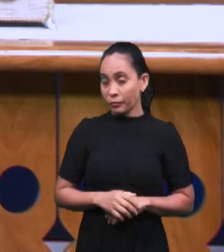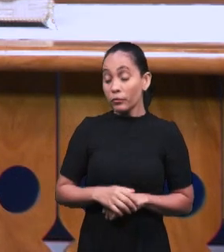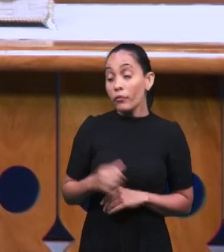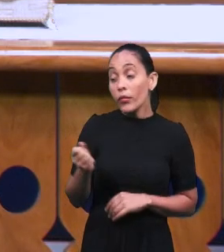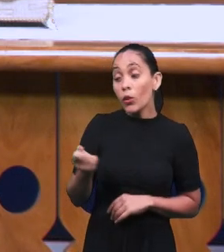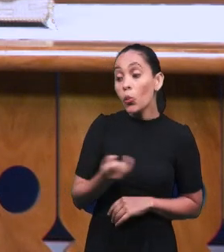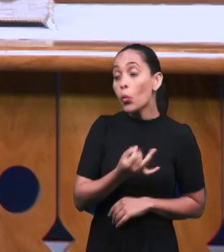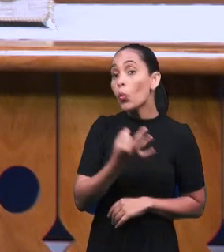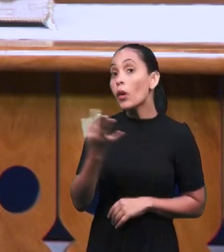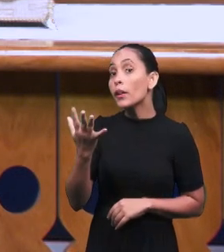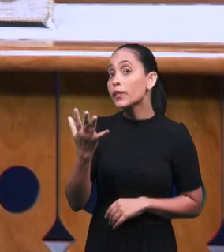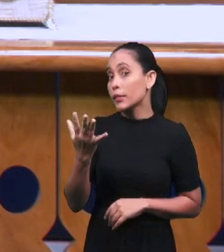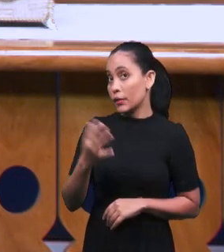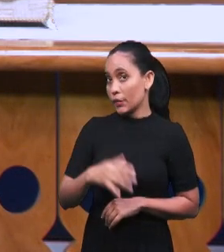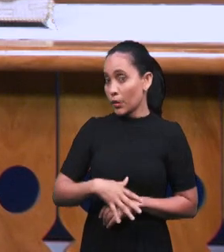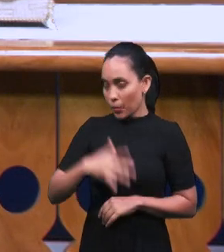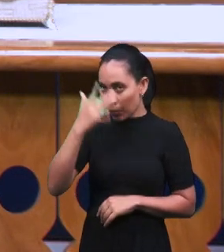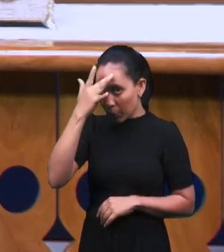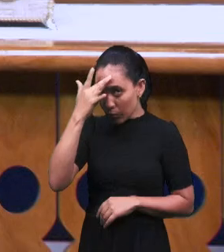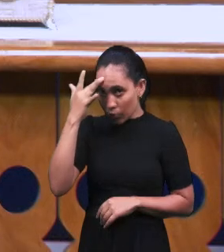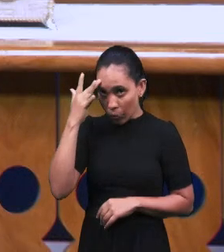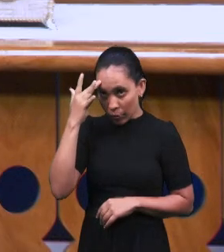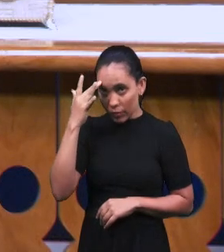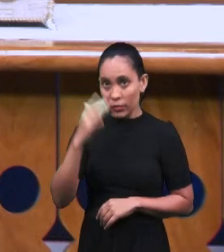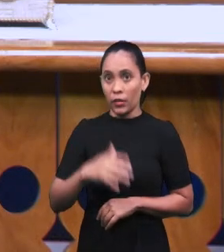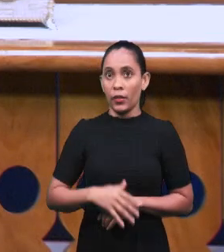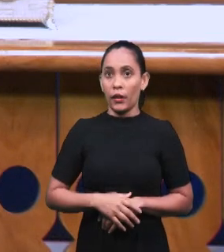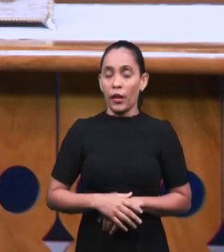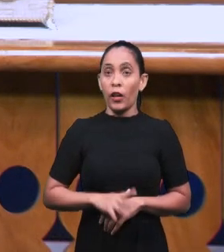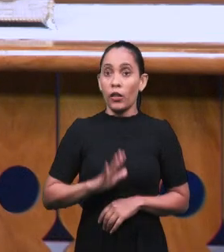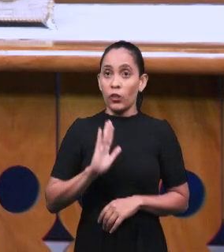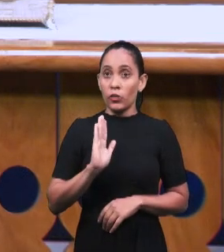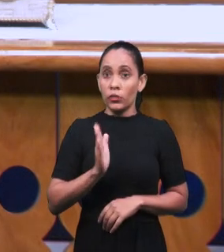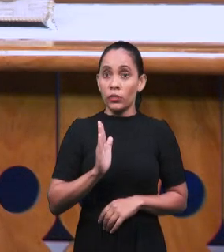quantas vidas foram perdidas nesse